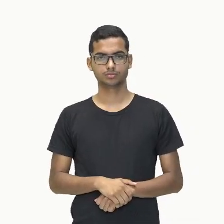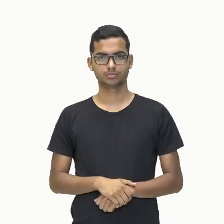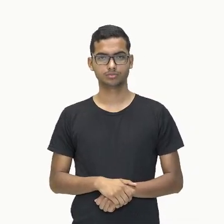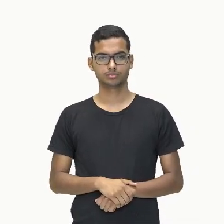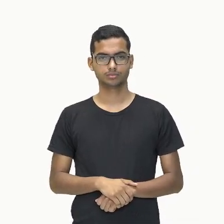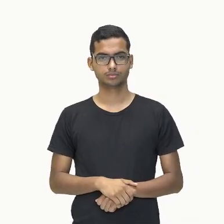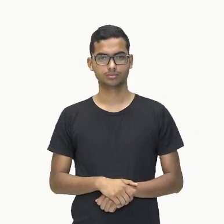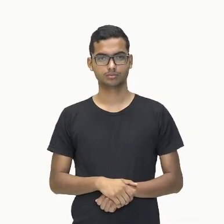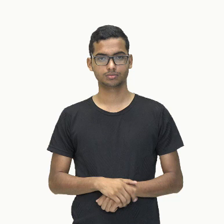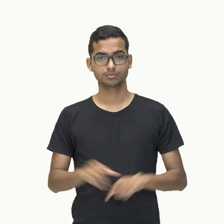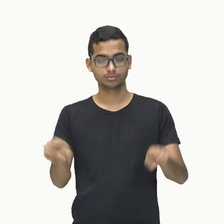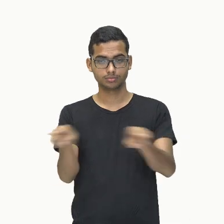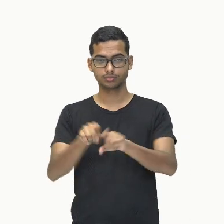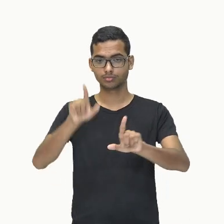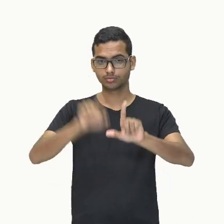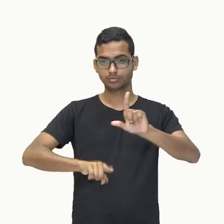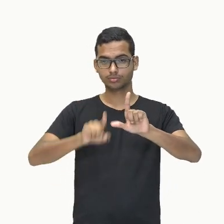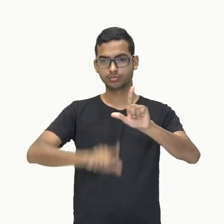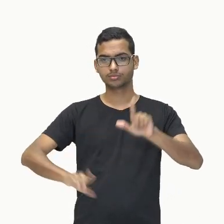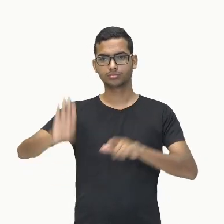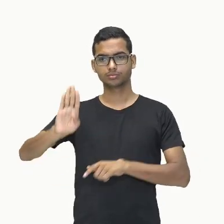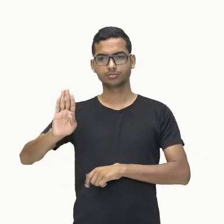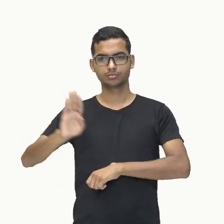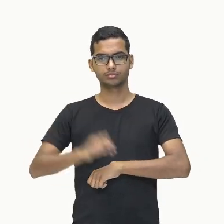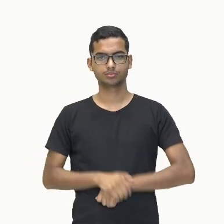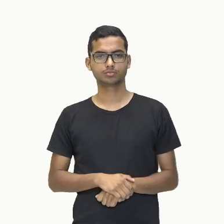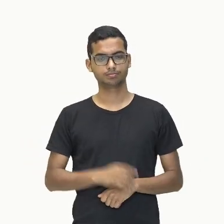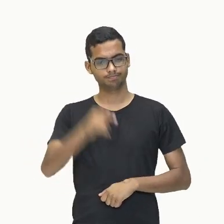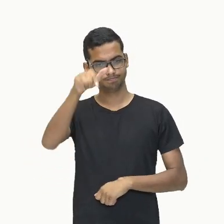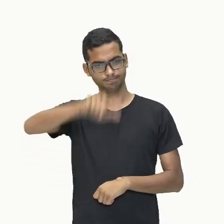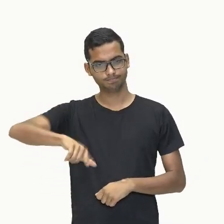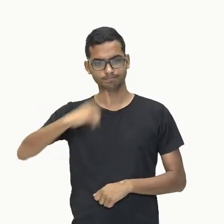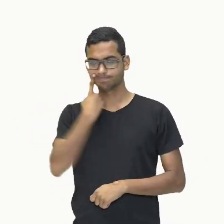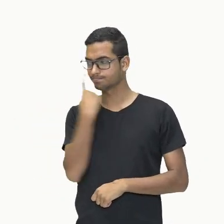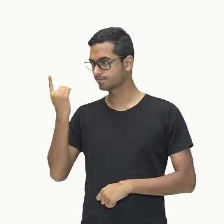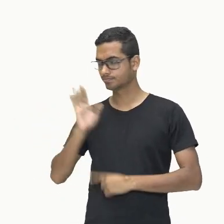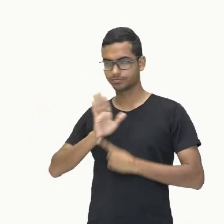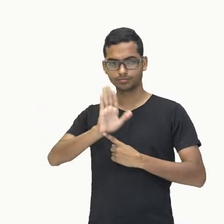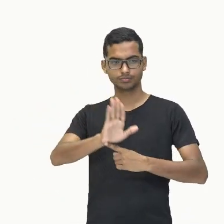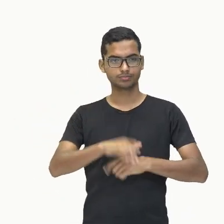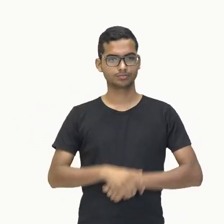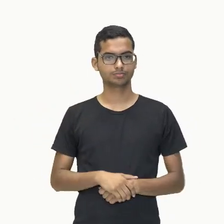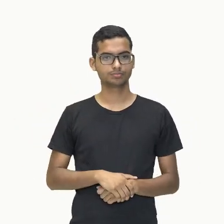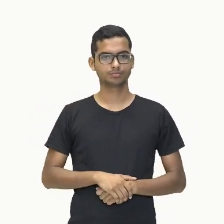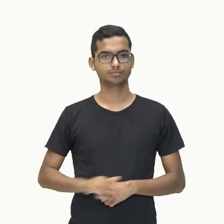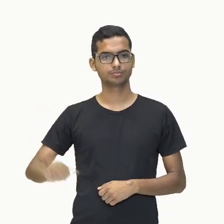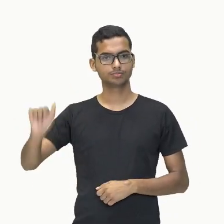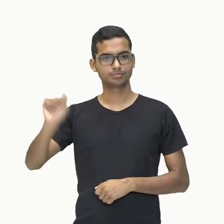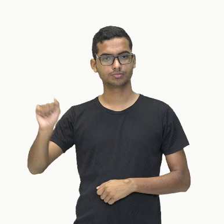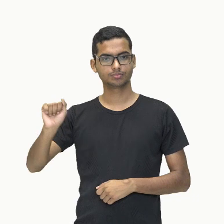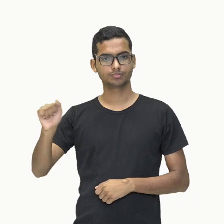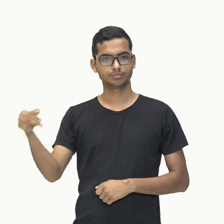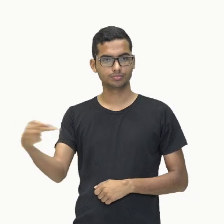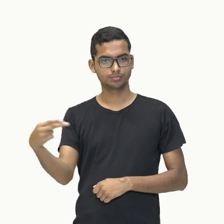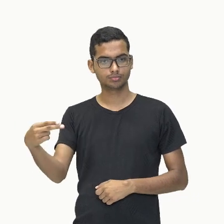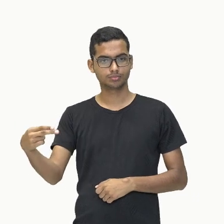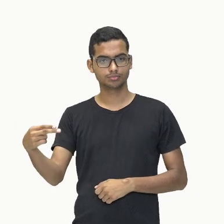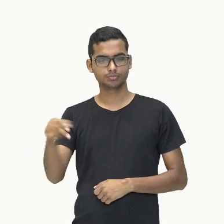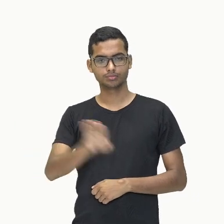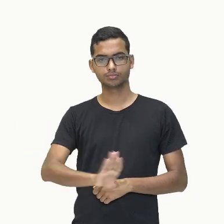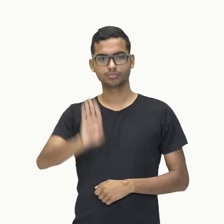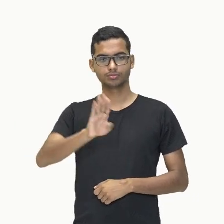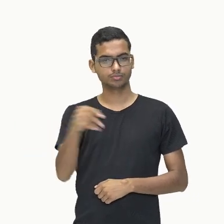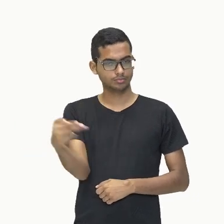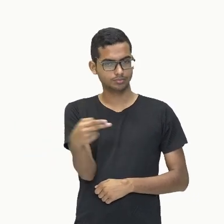E no caso aí da letra B, ó, mais uma vez, vou colocar aqui embaixo, ó. Vamos identificar aqui quem é A, quem